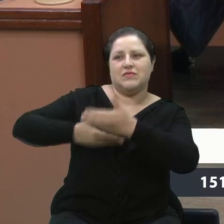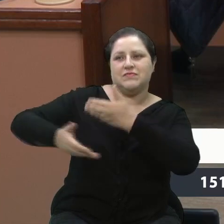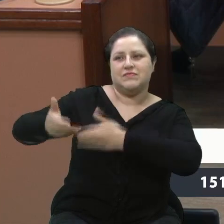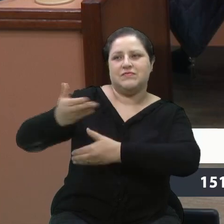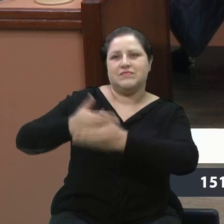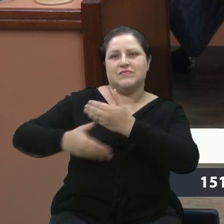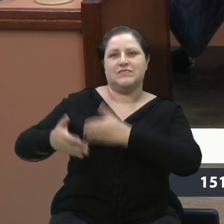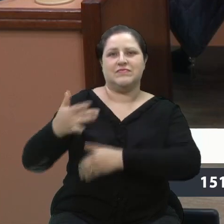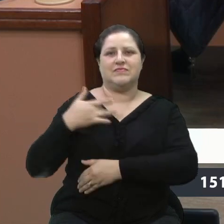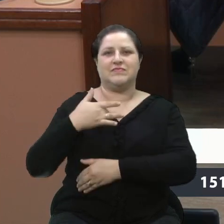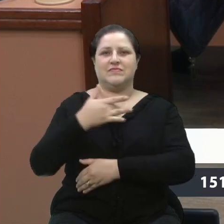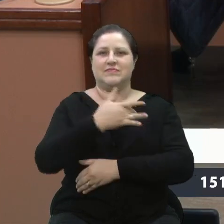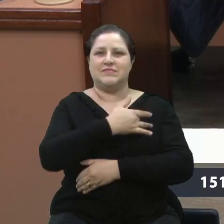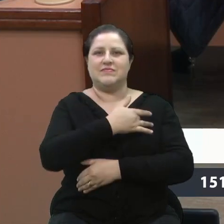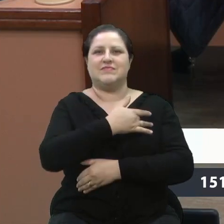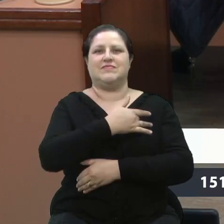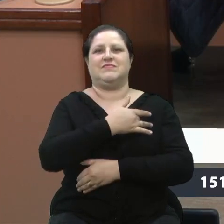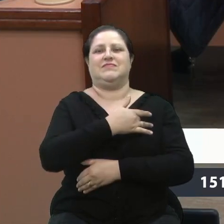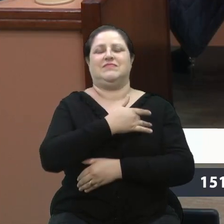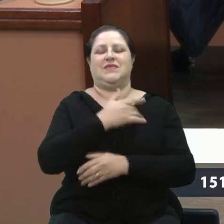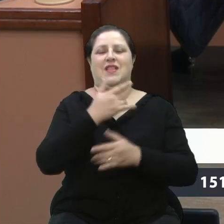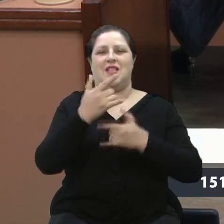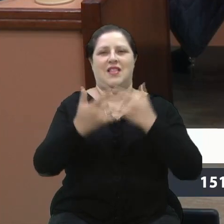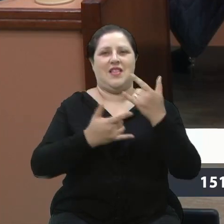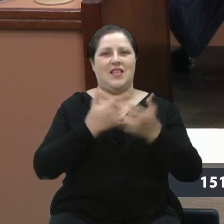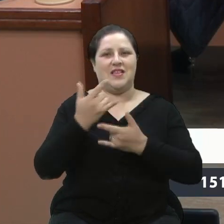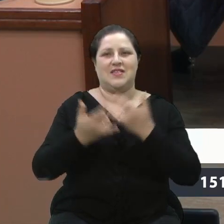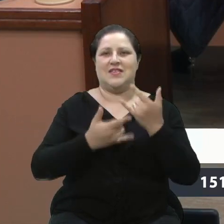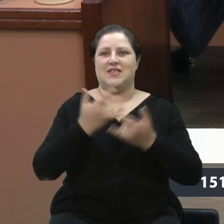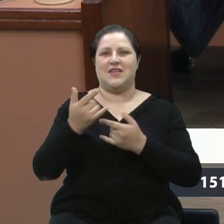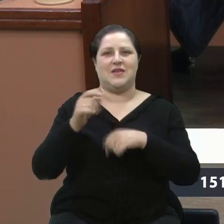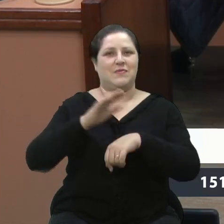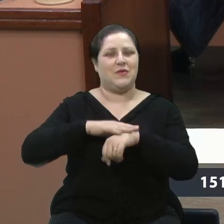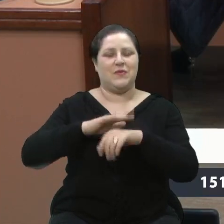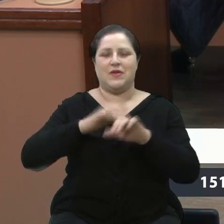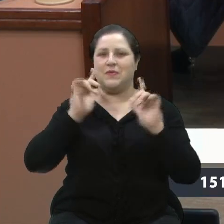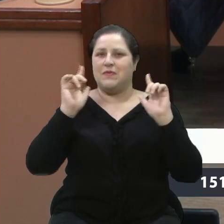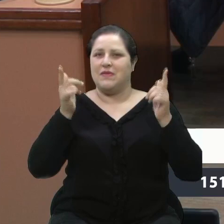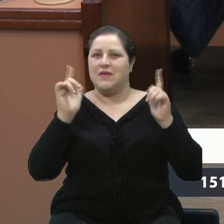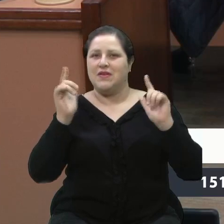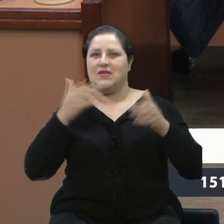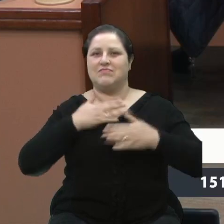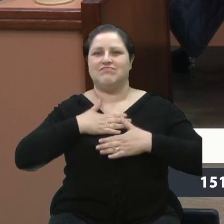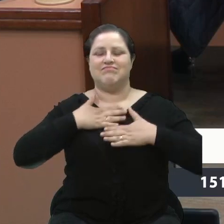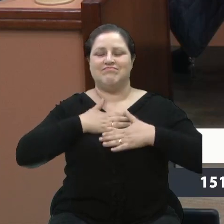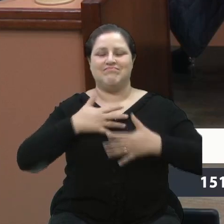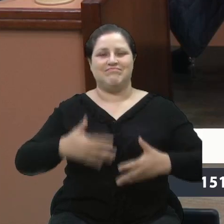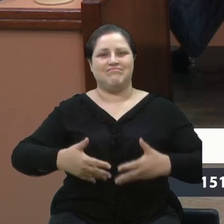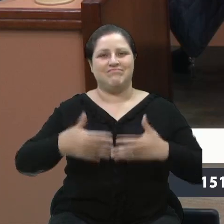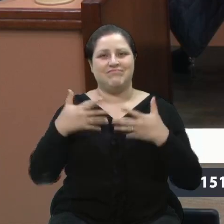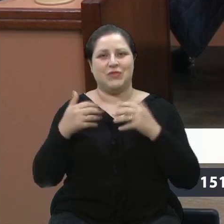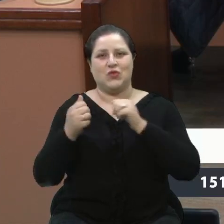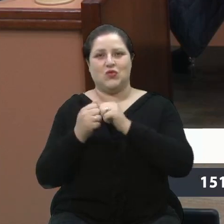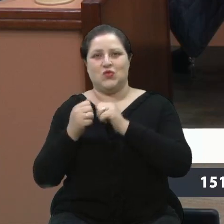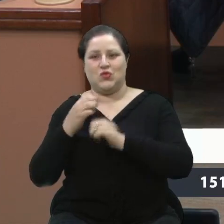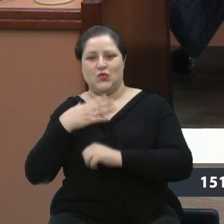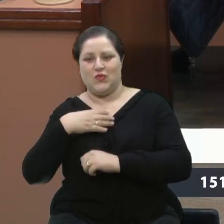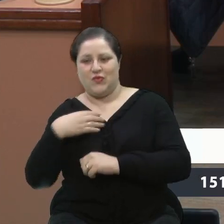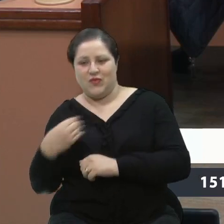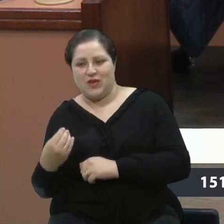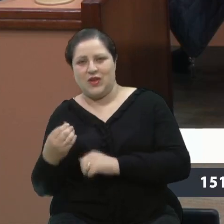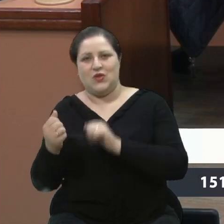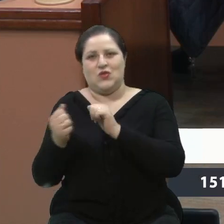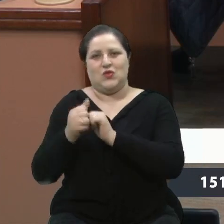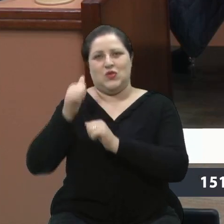lazer, momentos de prazer, não só individualmente, como com os filhos e com as mulheres, enfim, com a família.